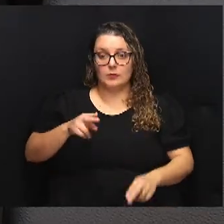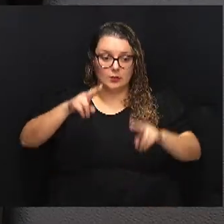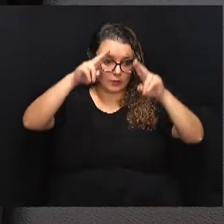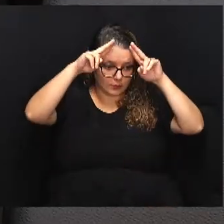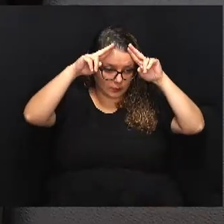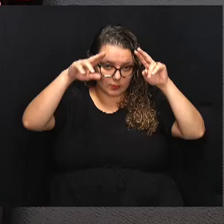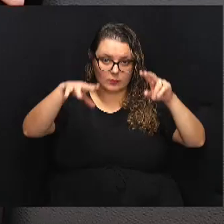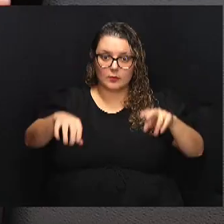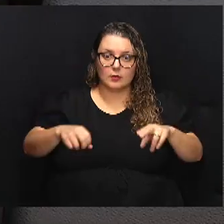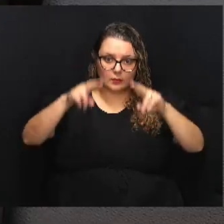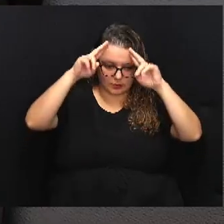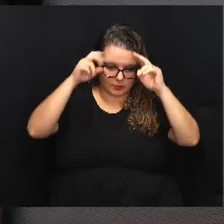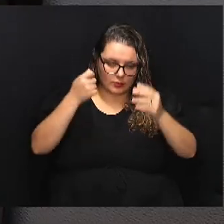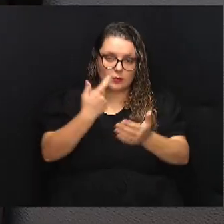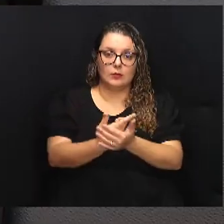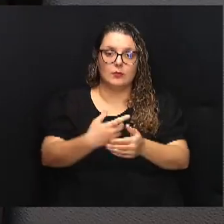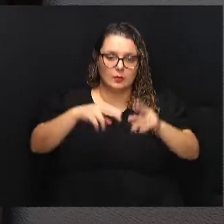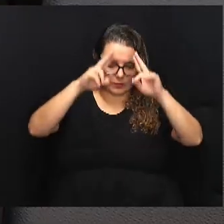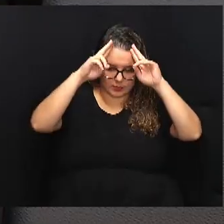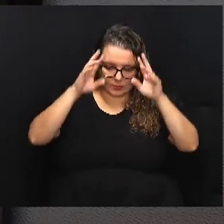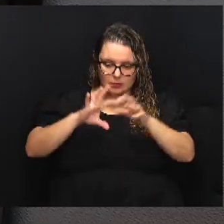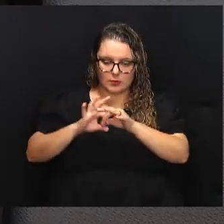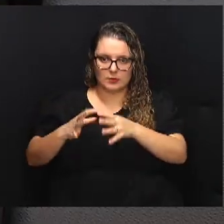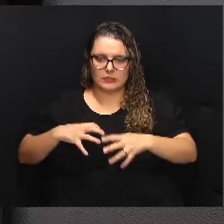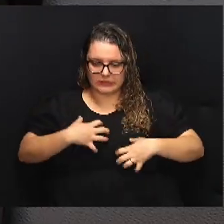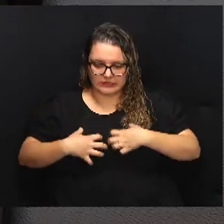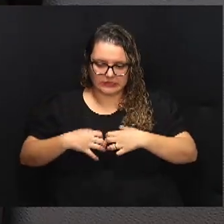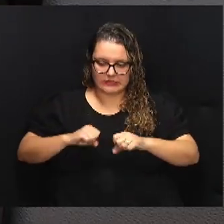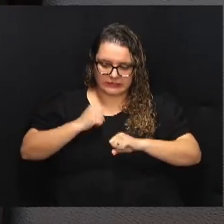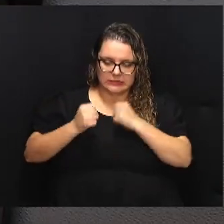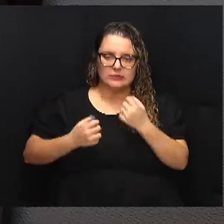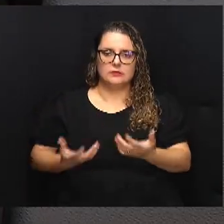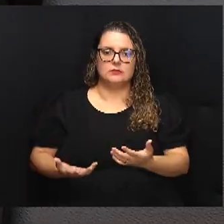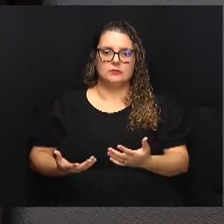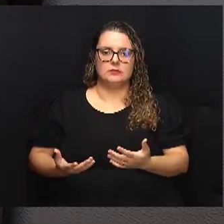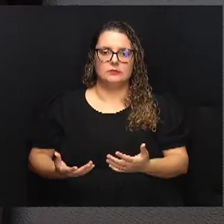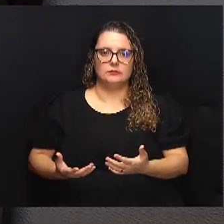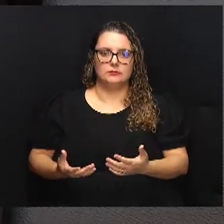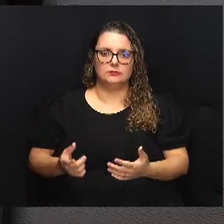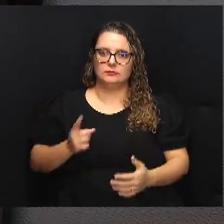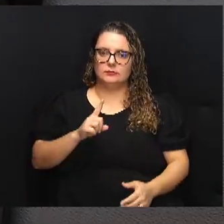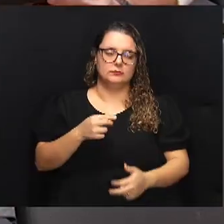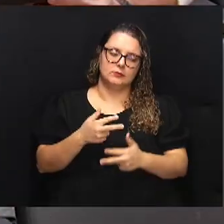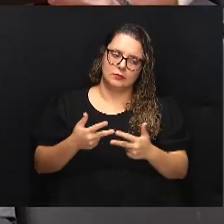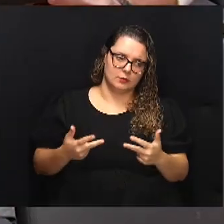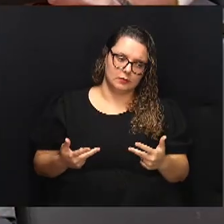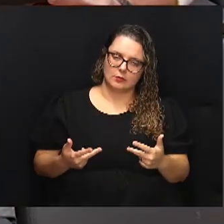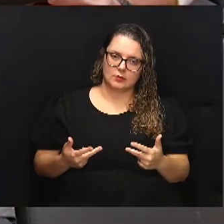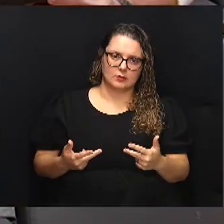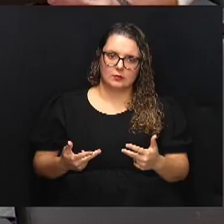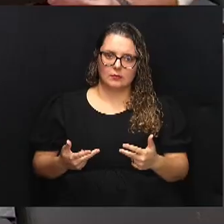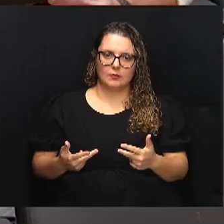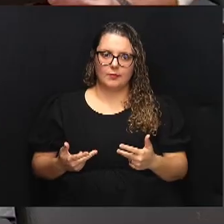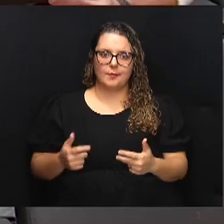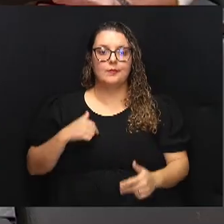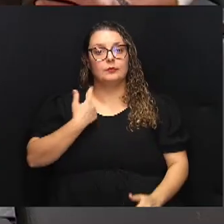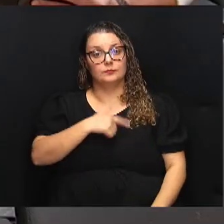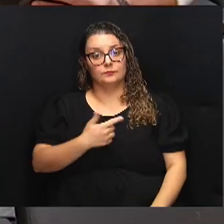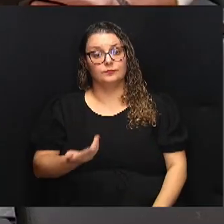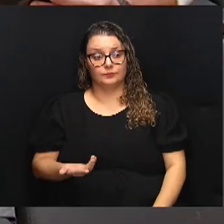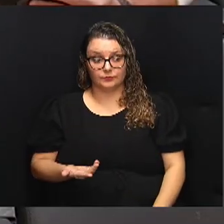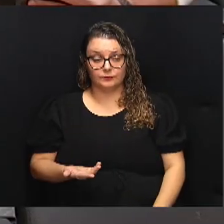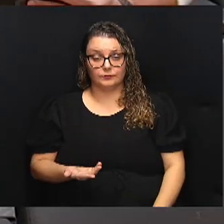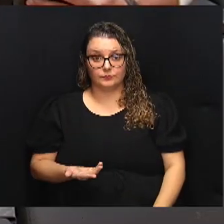um pitbull, comprar lá o pitbull, deixar ele furioso ali, isso aí não é uma coisa que nós